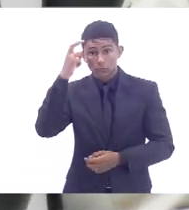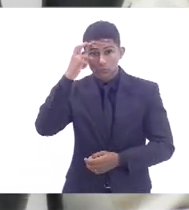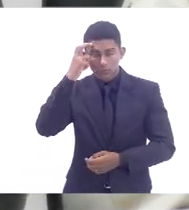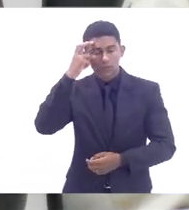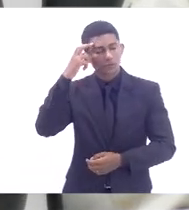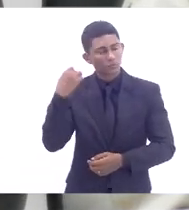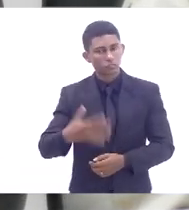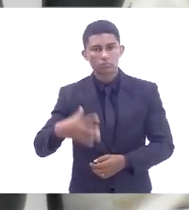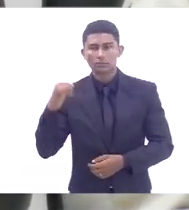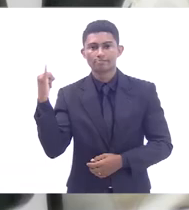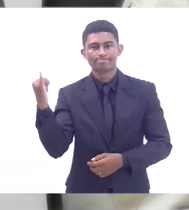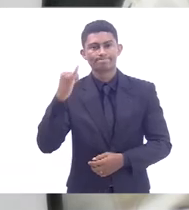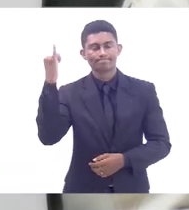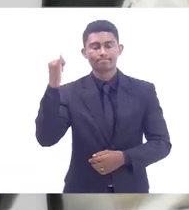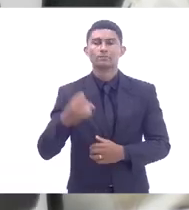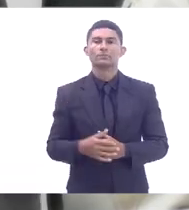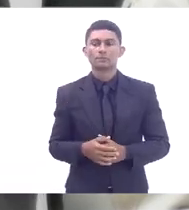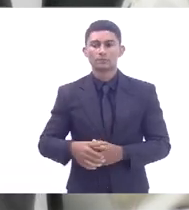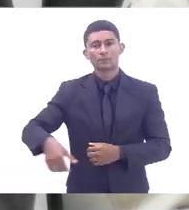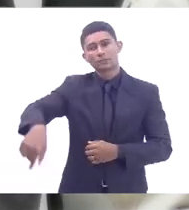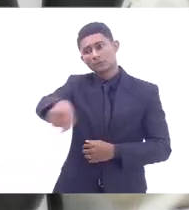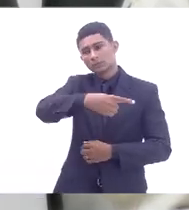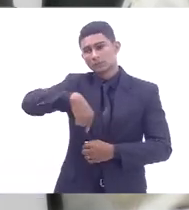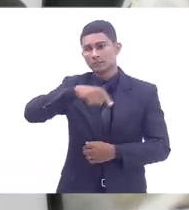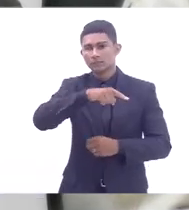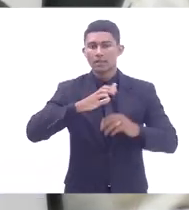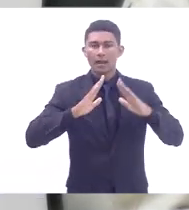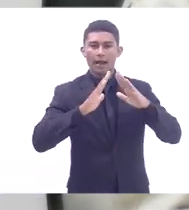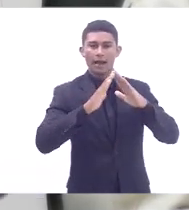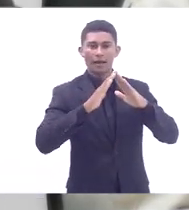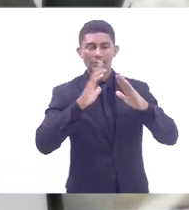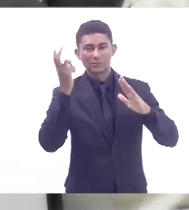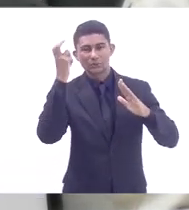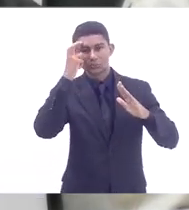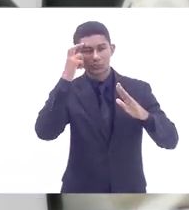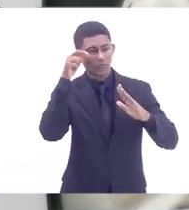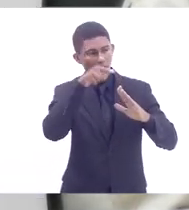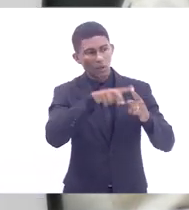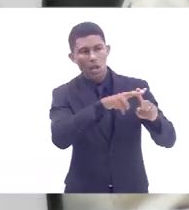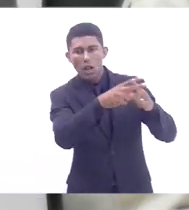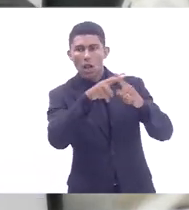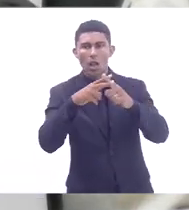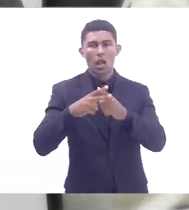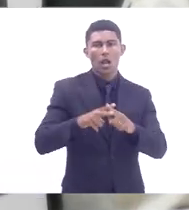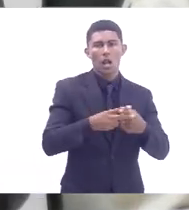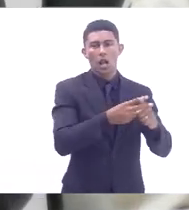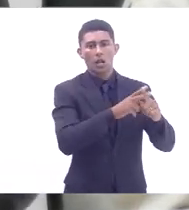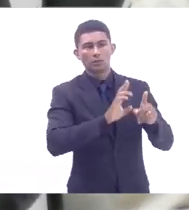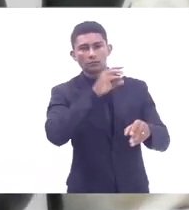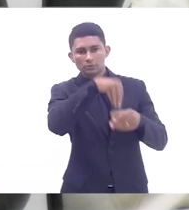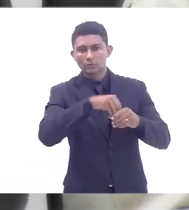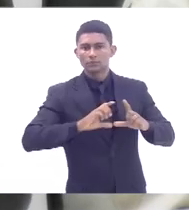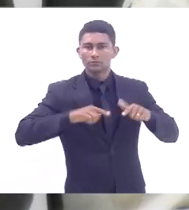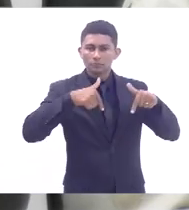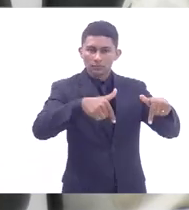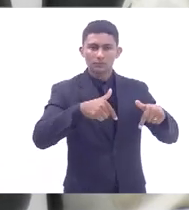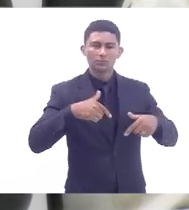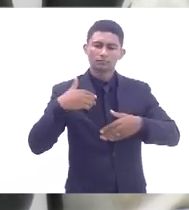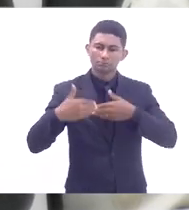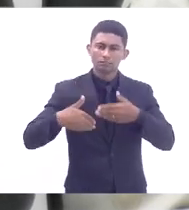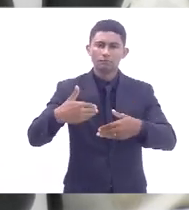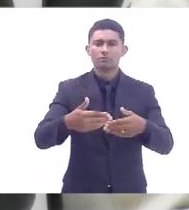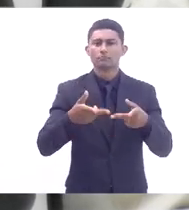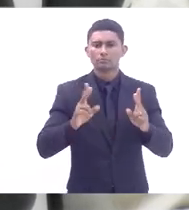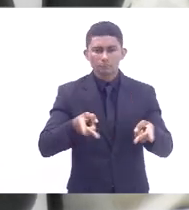ponto extremamente importante a gente está remodelando a Casa de Cultura Villa María modernizando estão fazendo ações todo o tempo